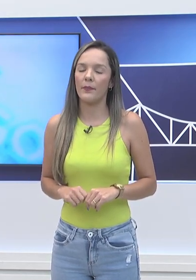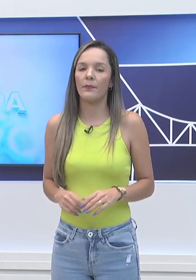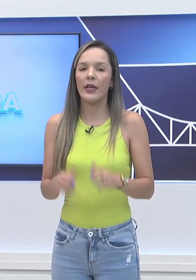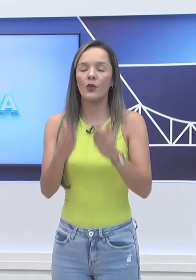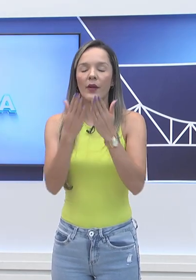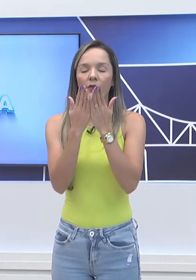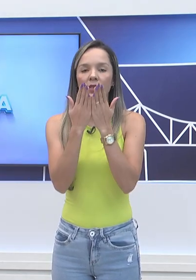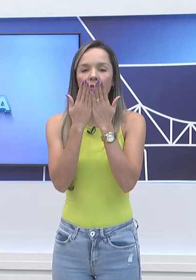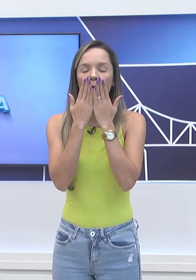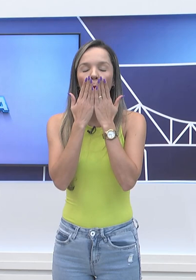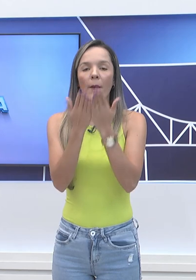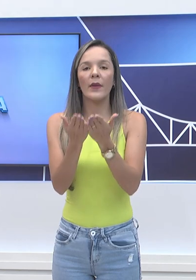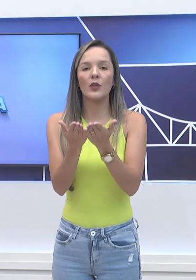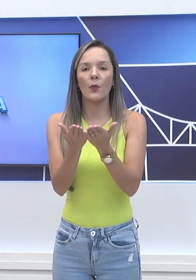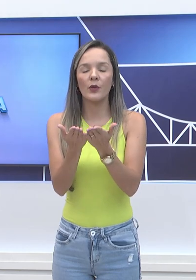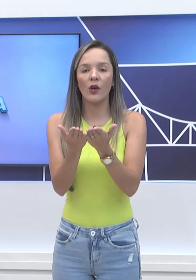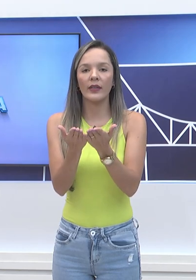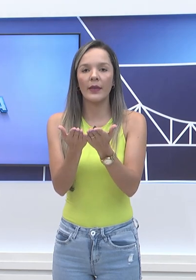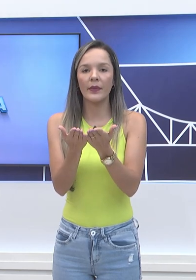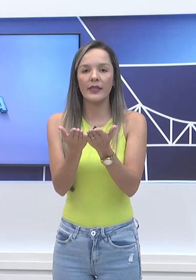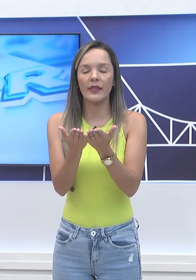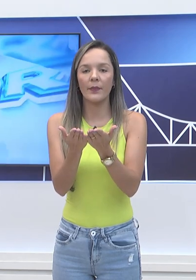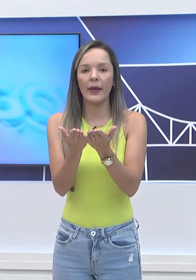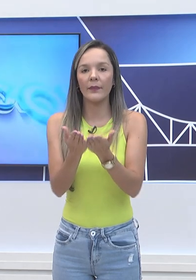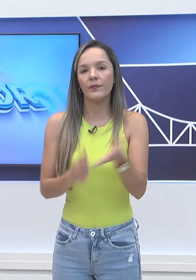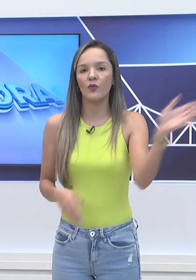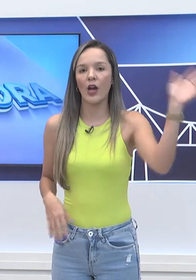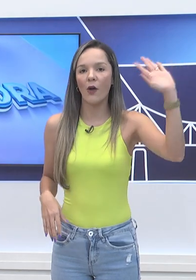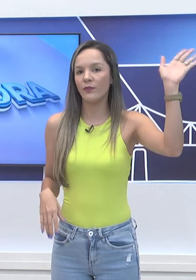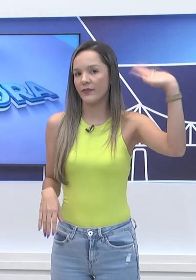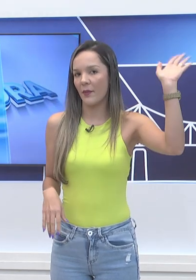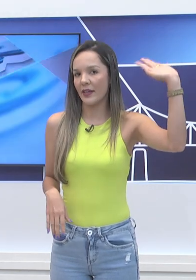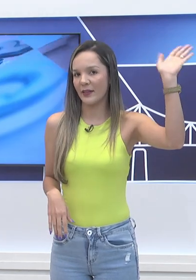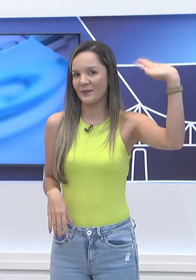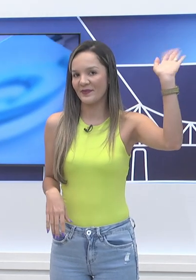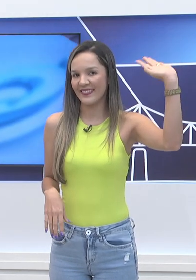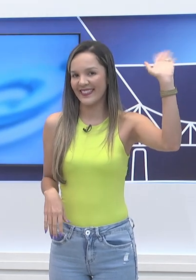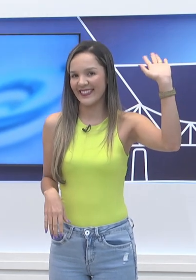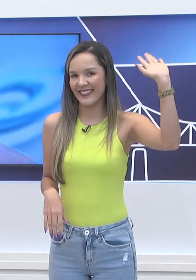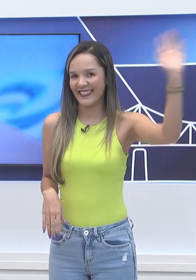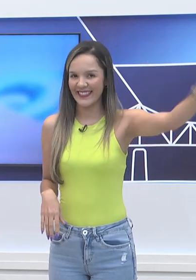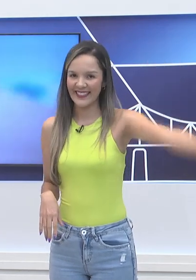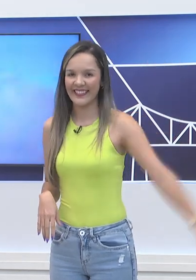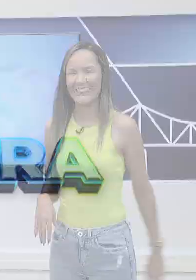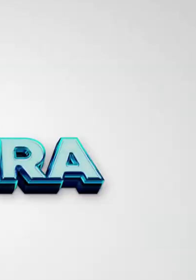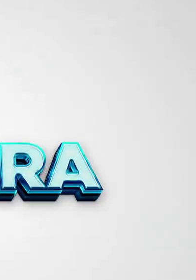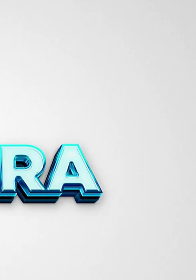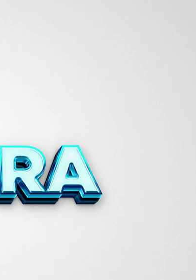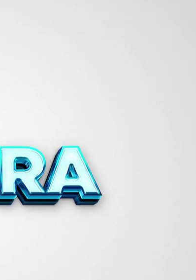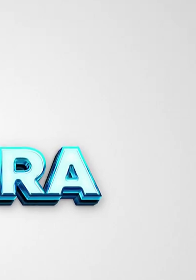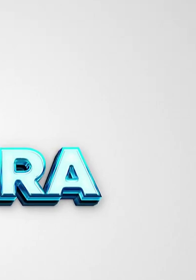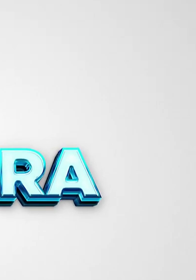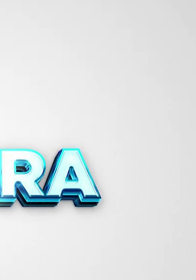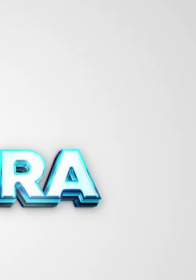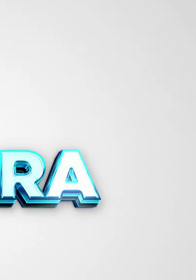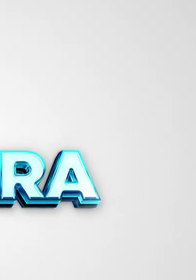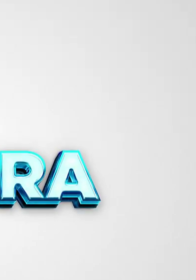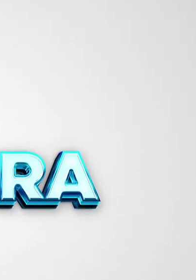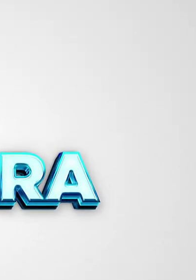bom? É. Beijo pra vocês, beijo pro pessoal da reprise também. Tchau, até amanhã. Tchau, gente, até amanhã.